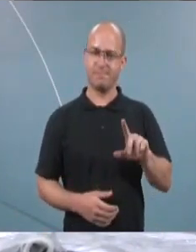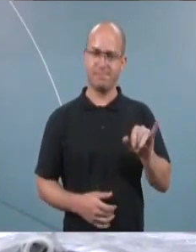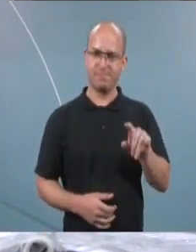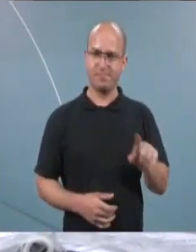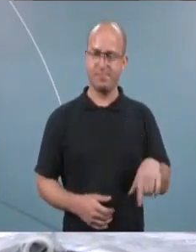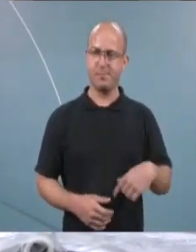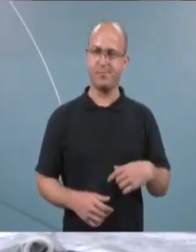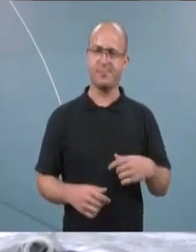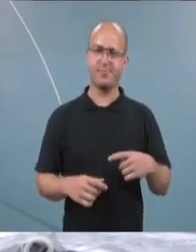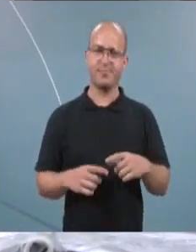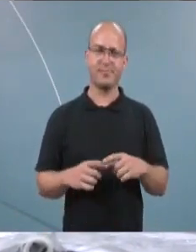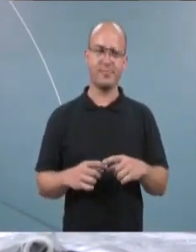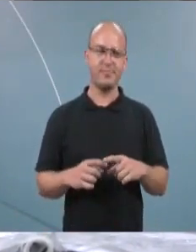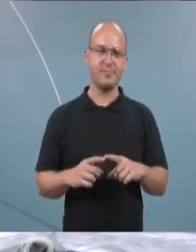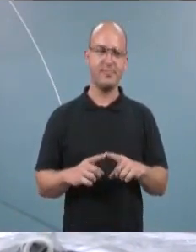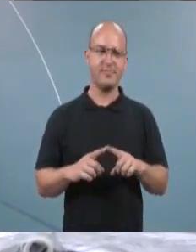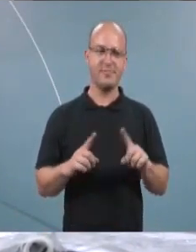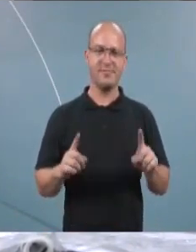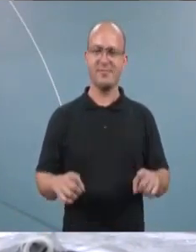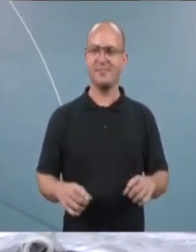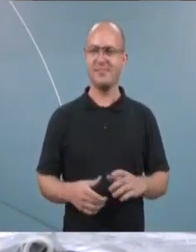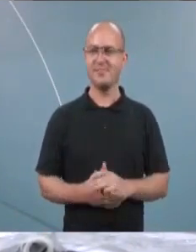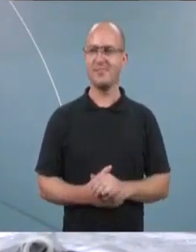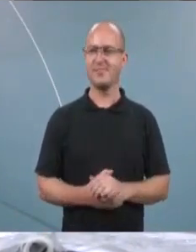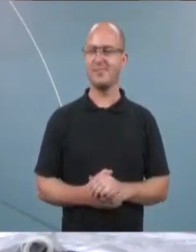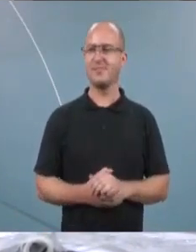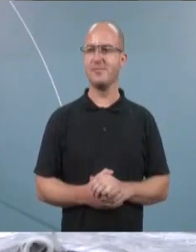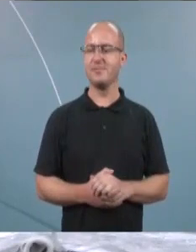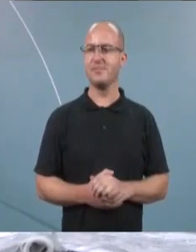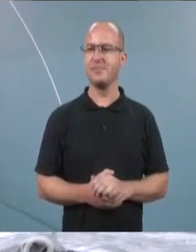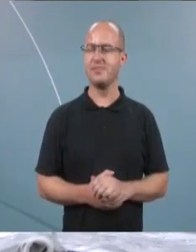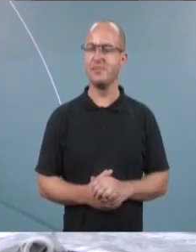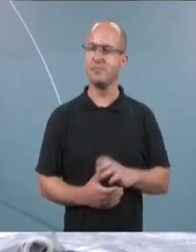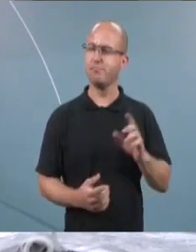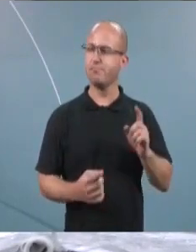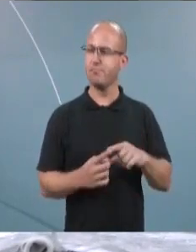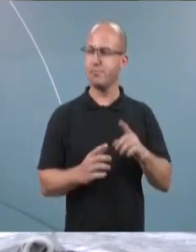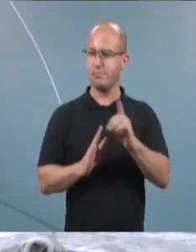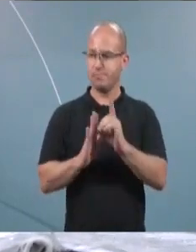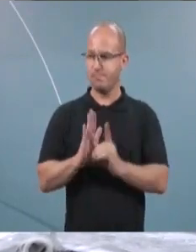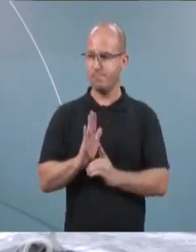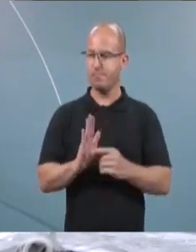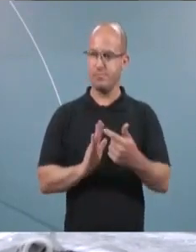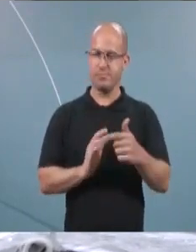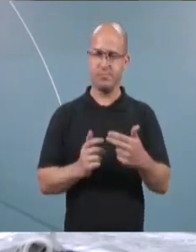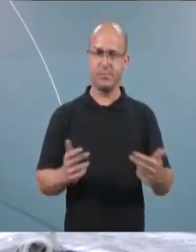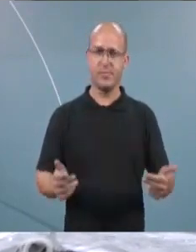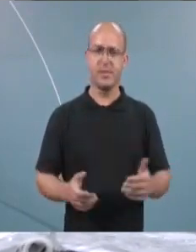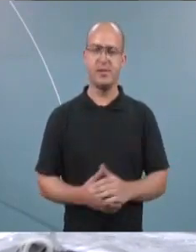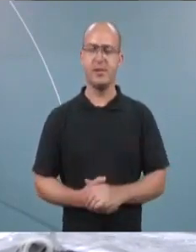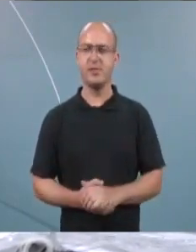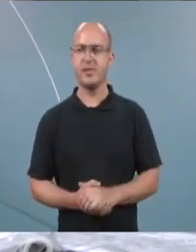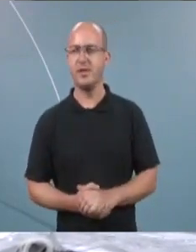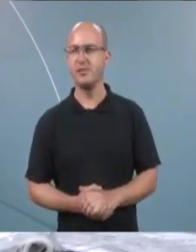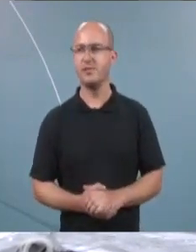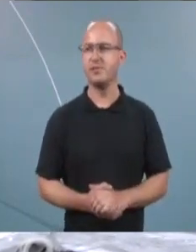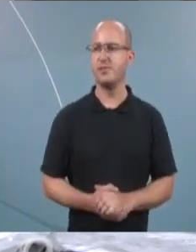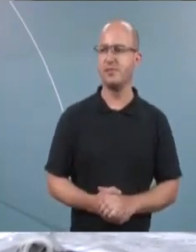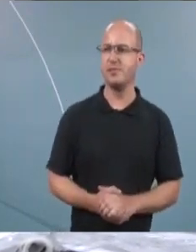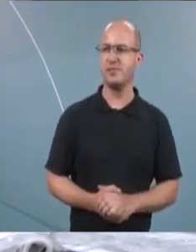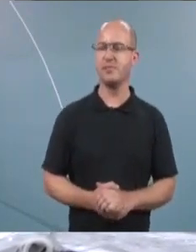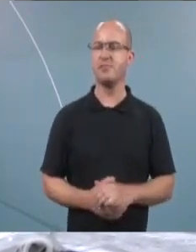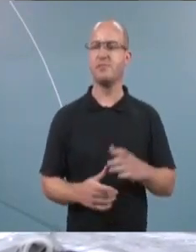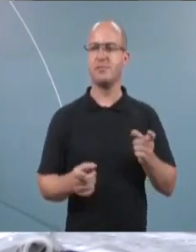do programa conecta define suas finalidades e diretrizes das outras providências